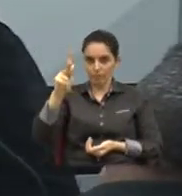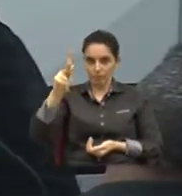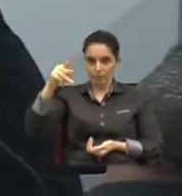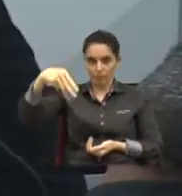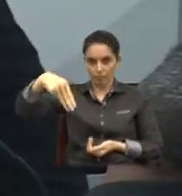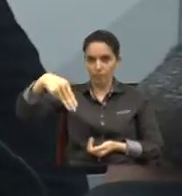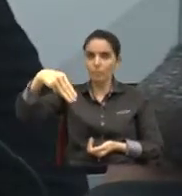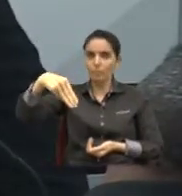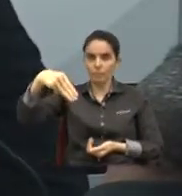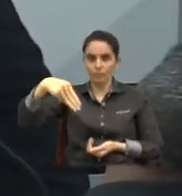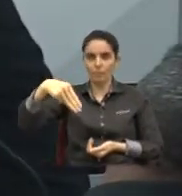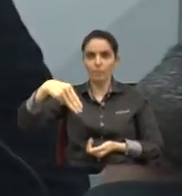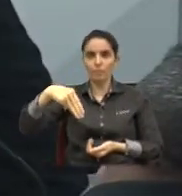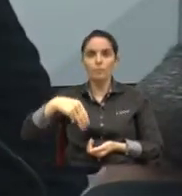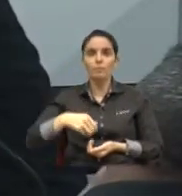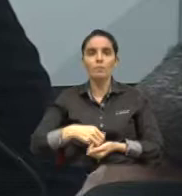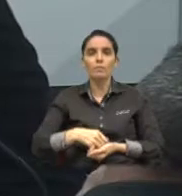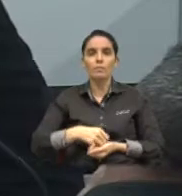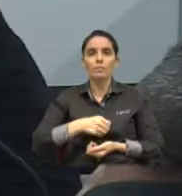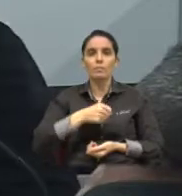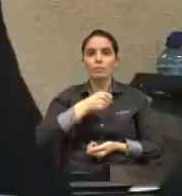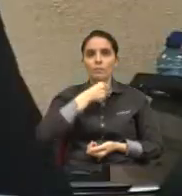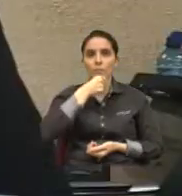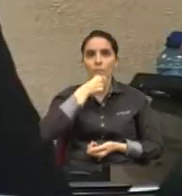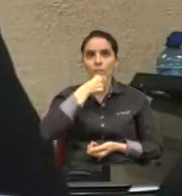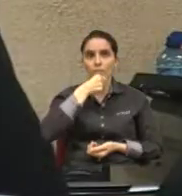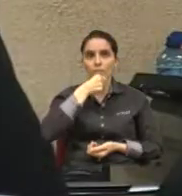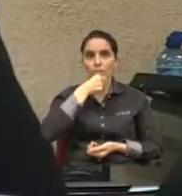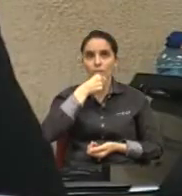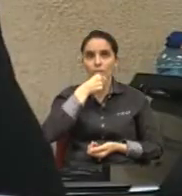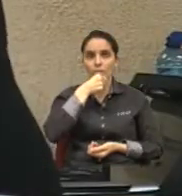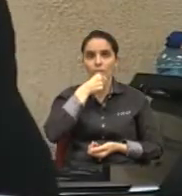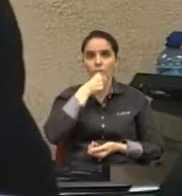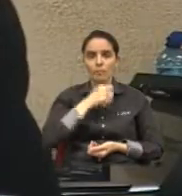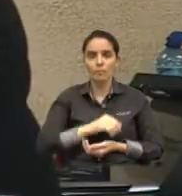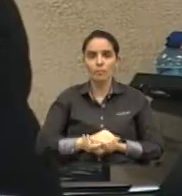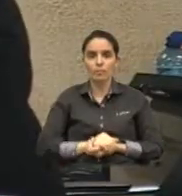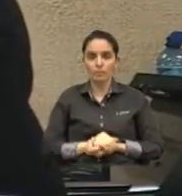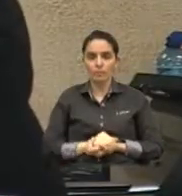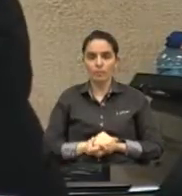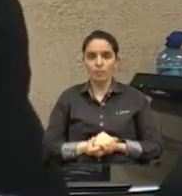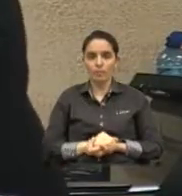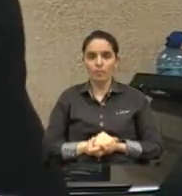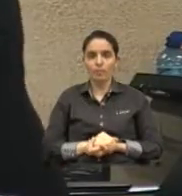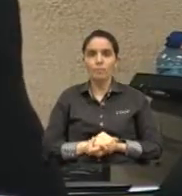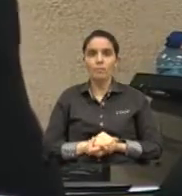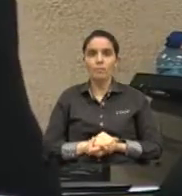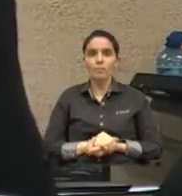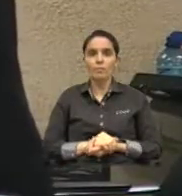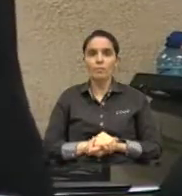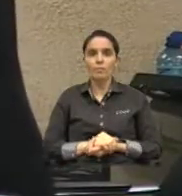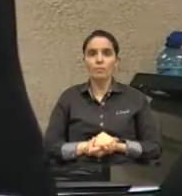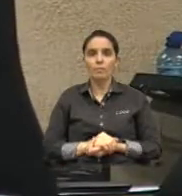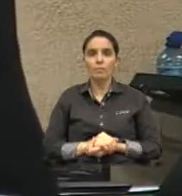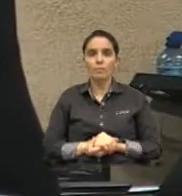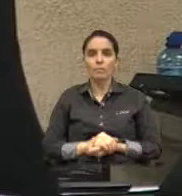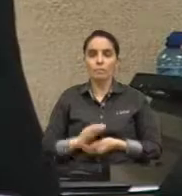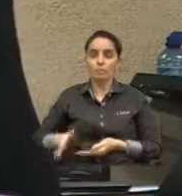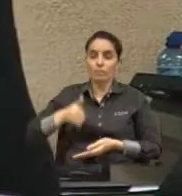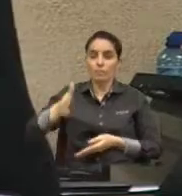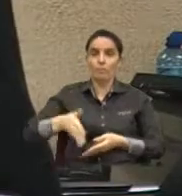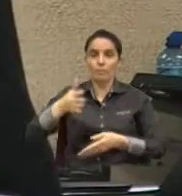Militar que tirou o senhor, mas faltando milésimos de segundo da linha do trem para ser